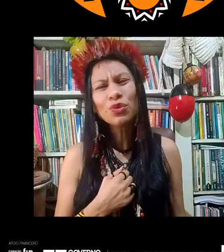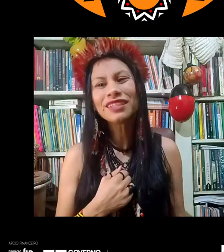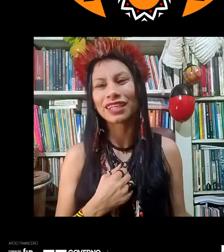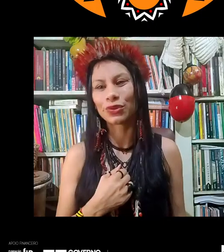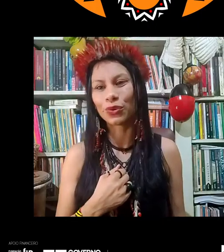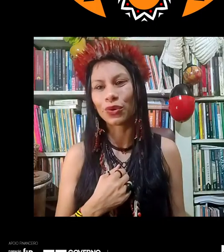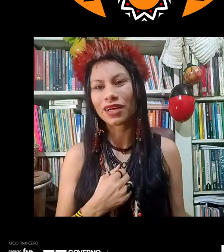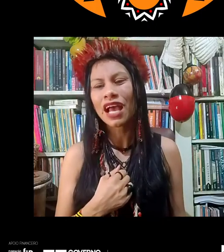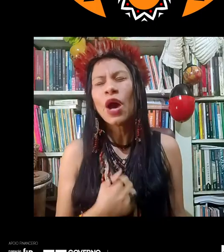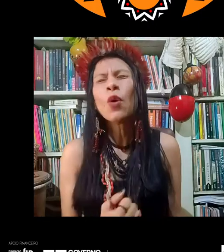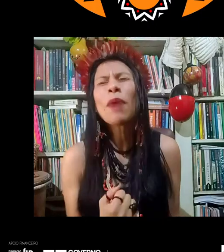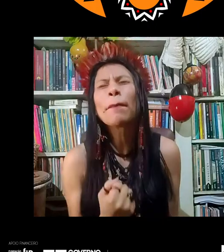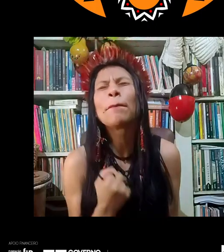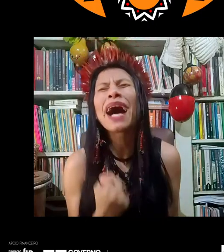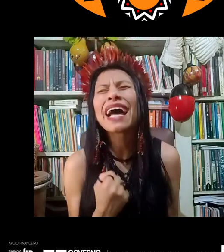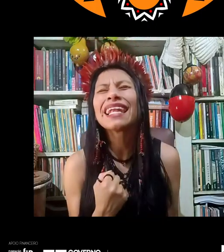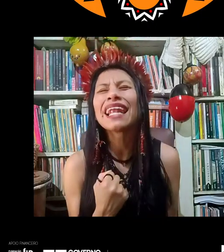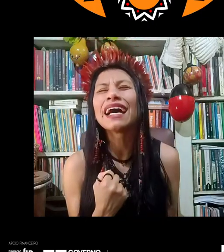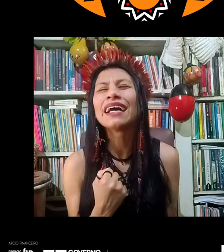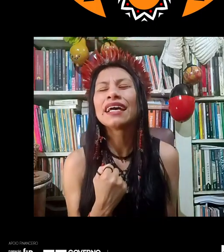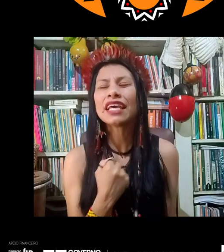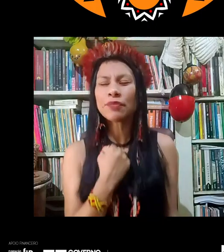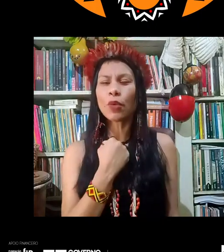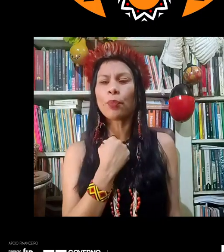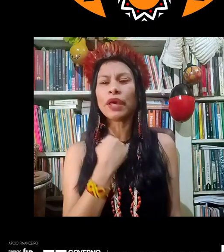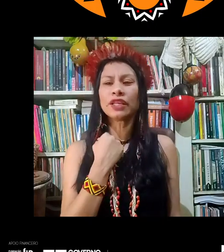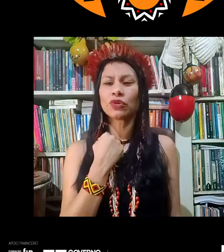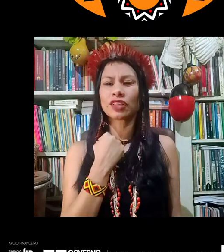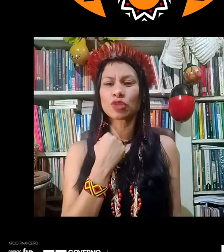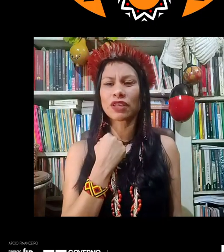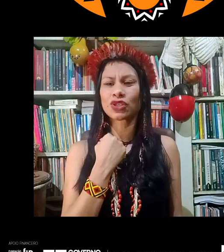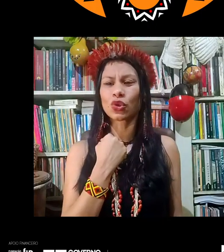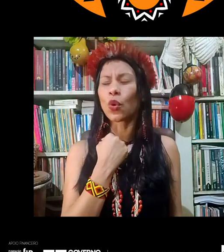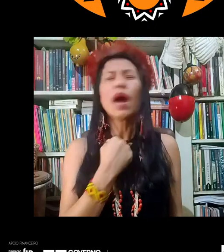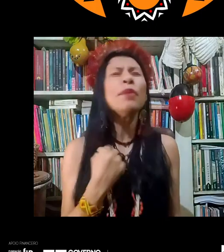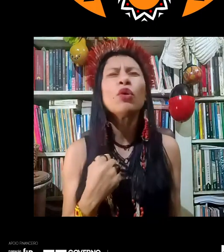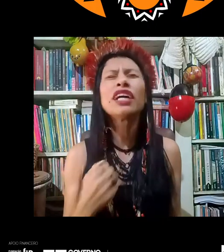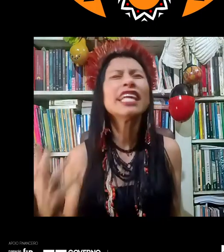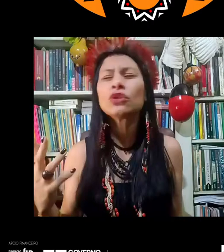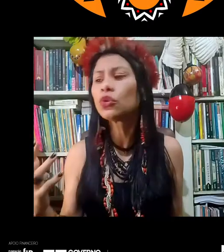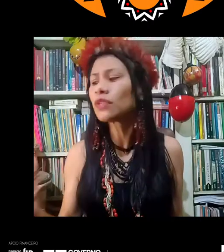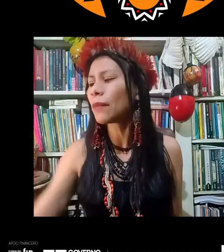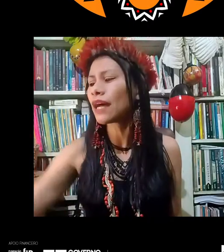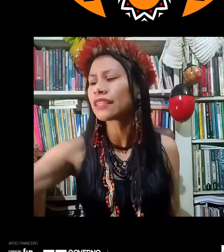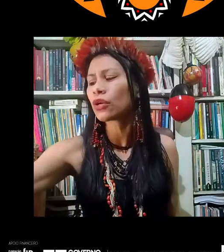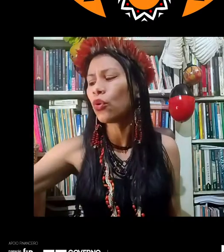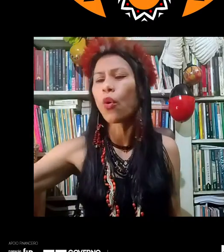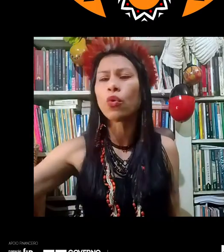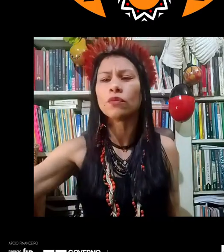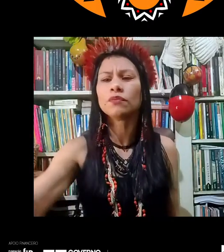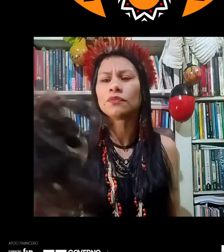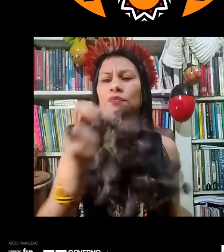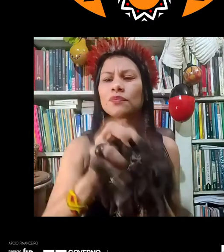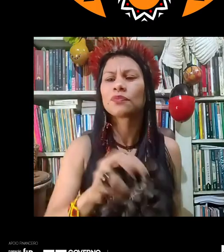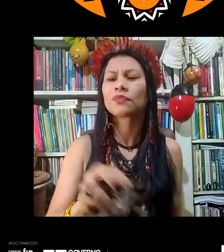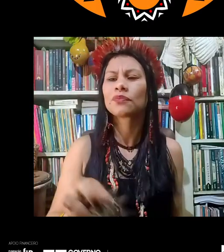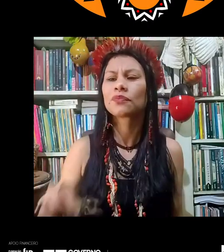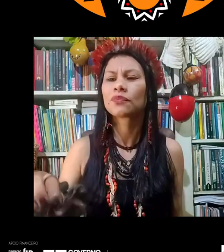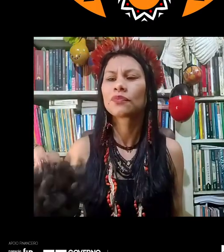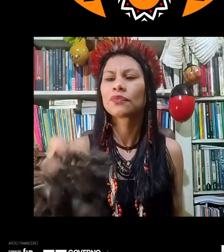traz muita dor. Uma bala em meu peito transpassou. Meu grito na mata ecoou.